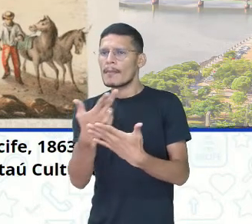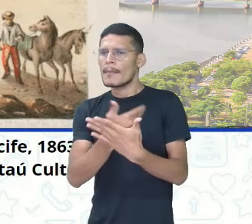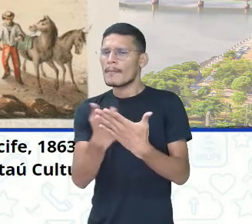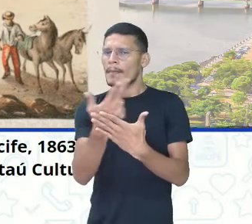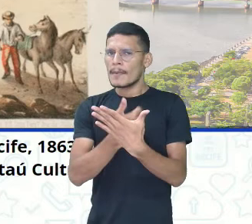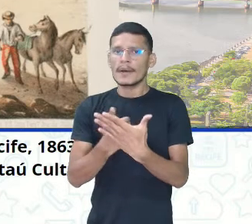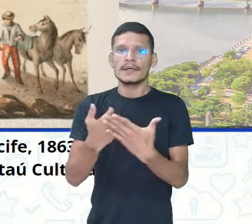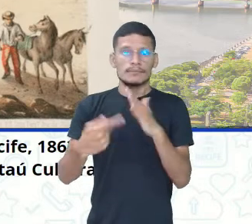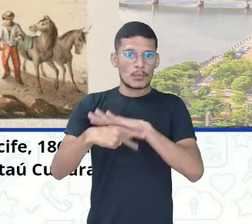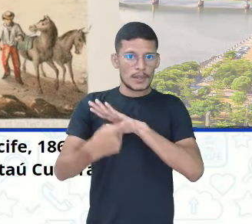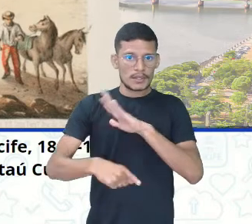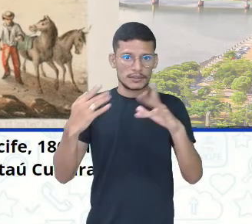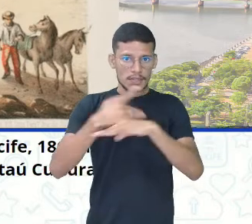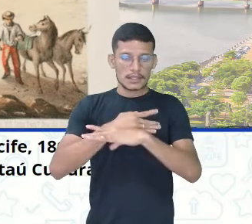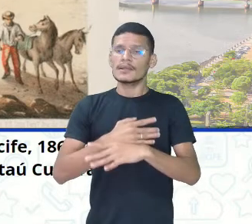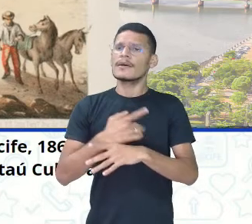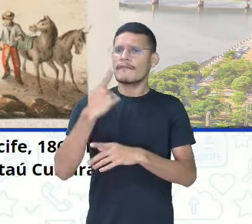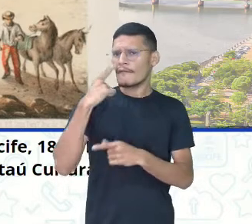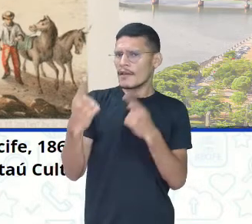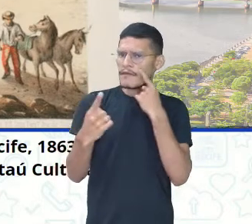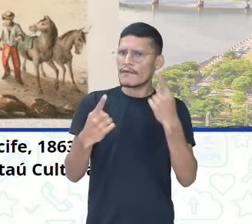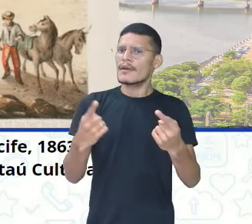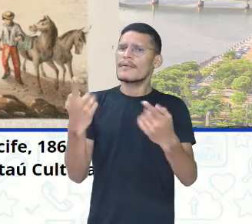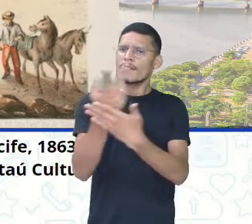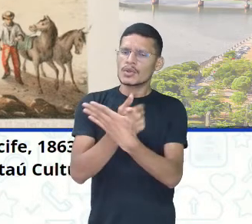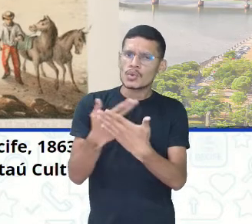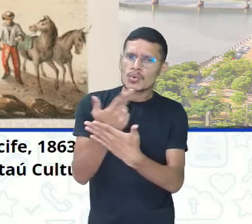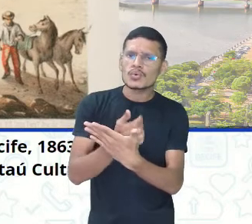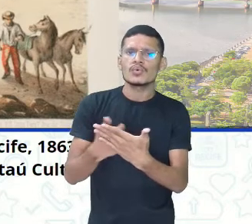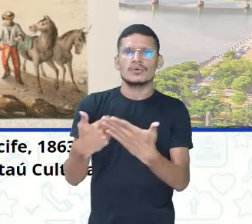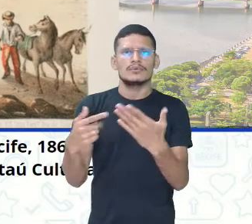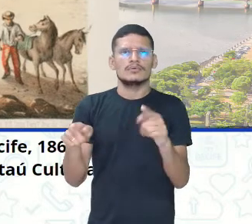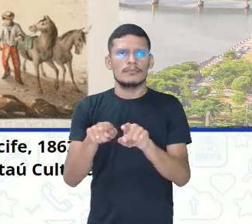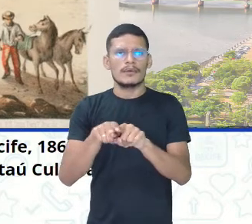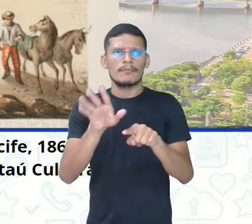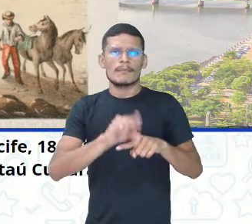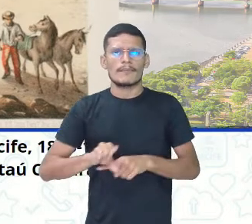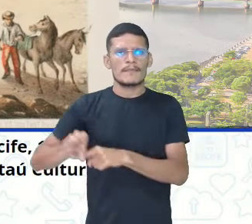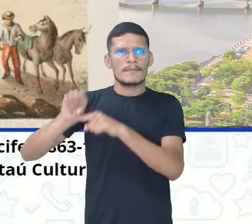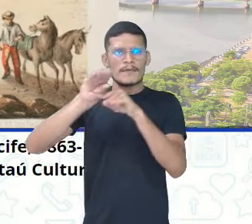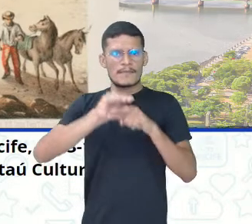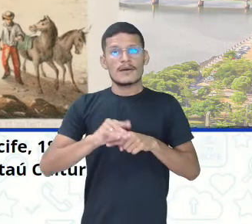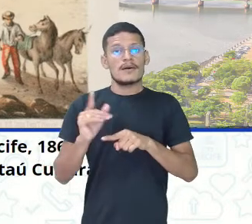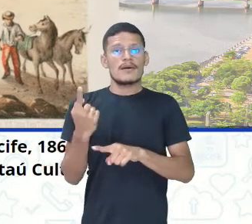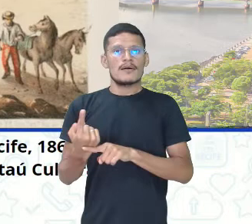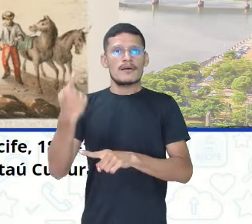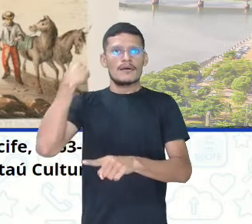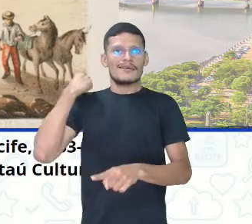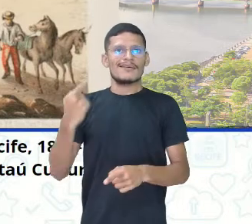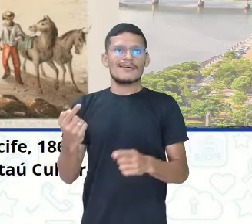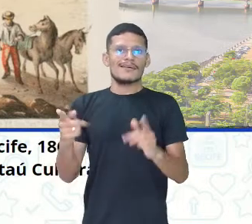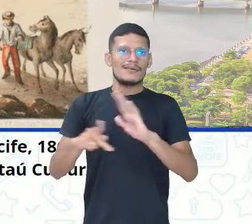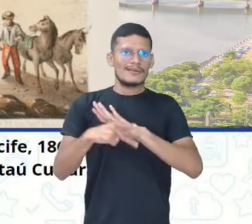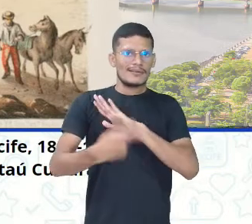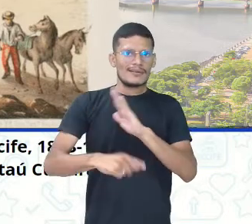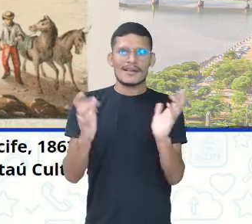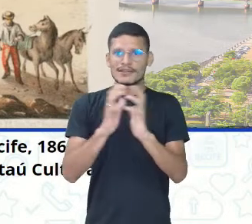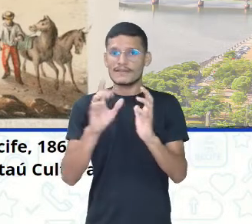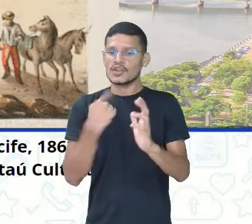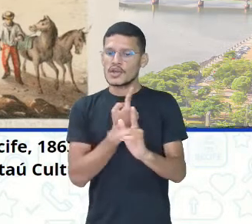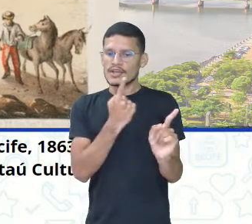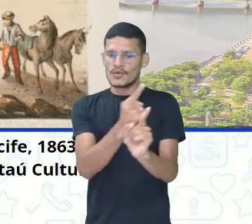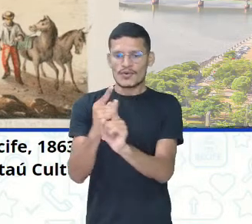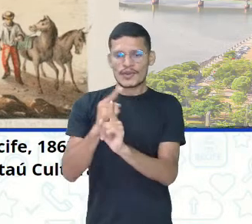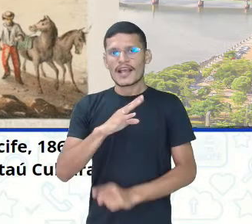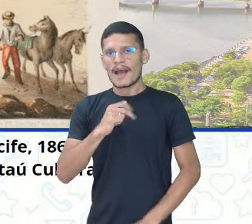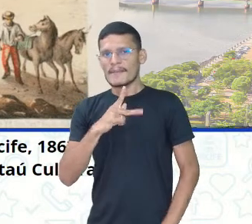gente pega as pinturas antigas, as fotografias mais antigas do Recife, a gente sempre vai encontrar o rio